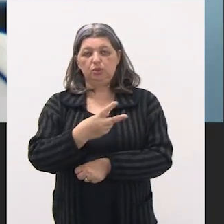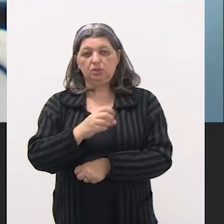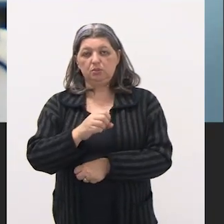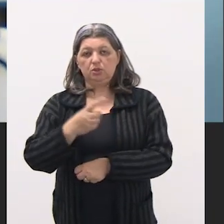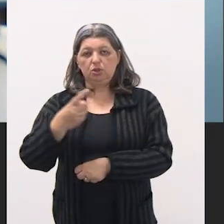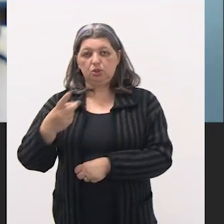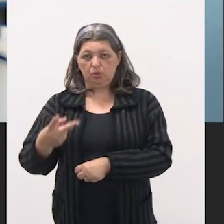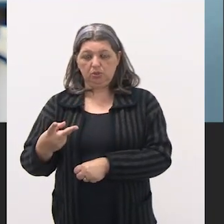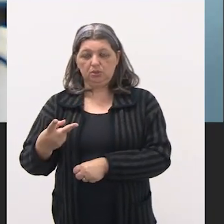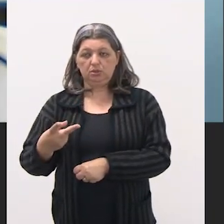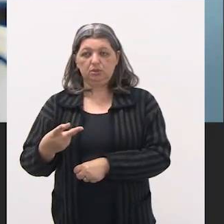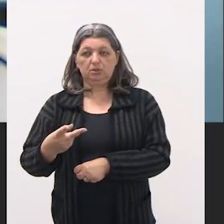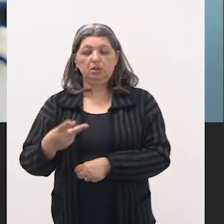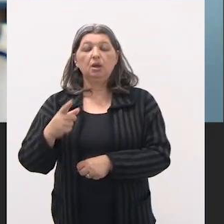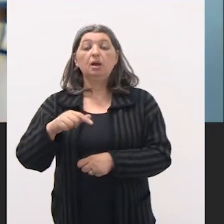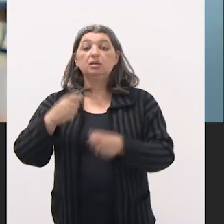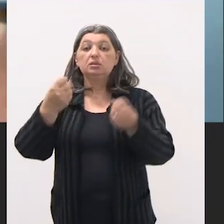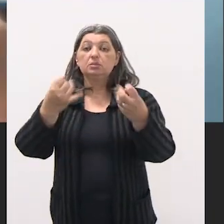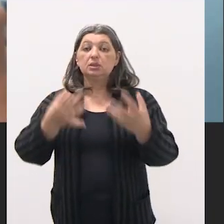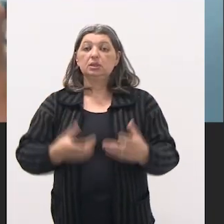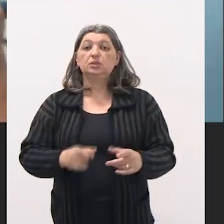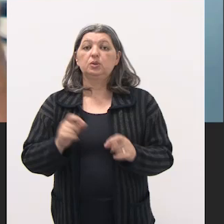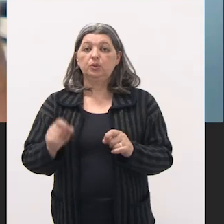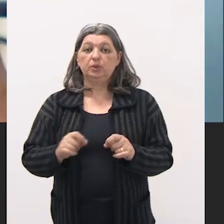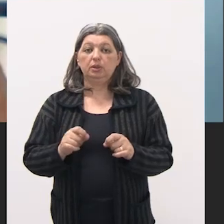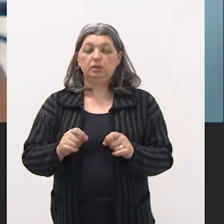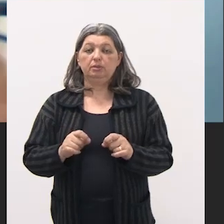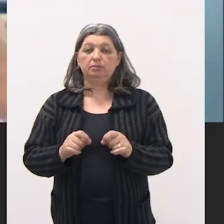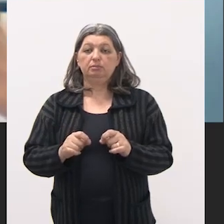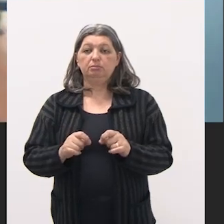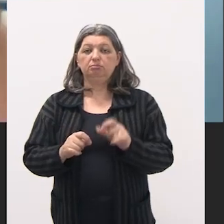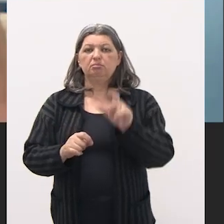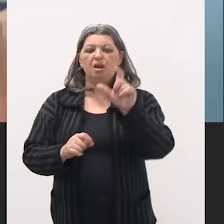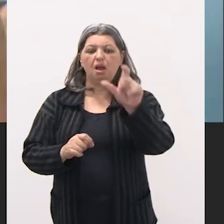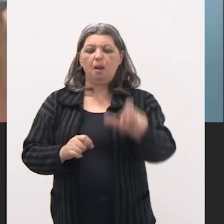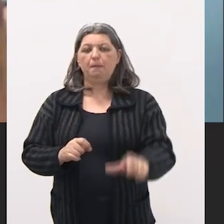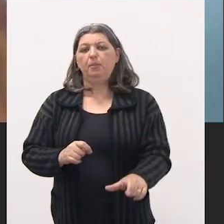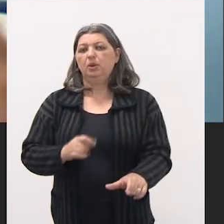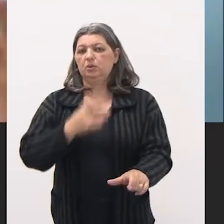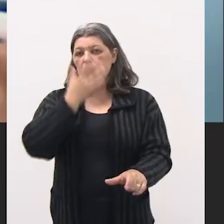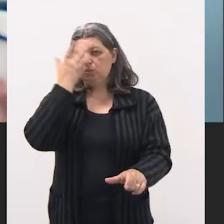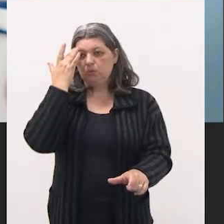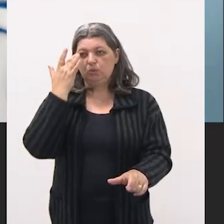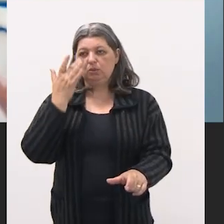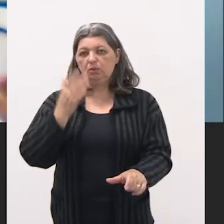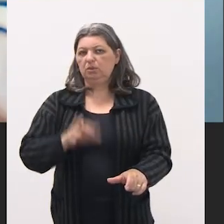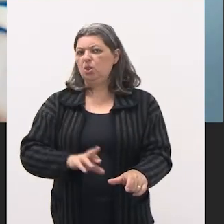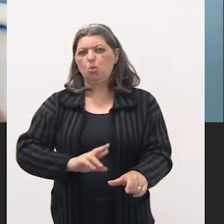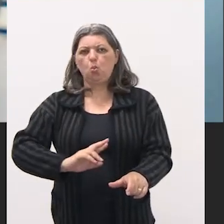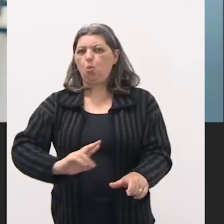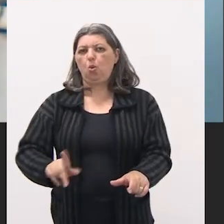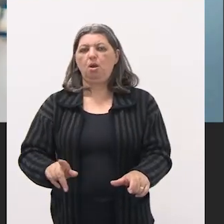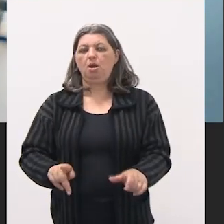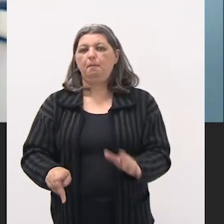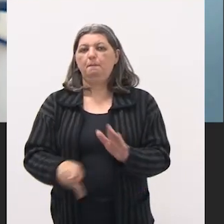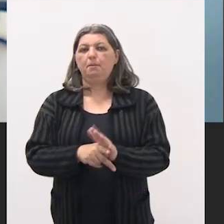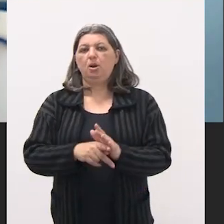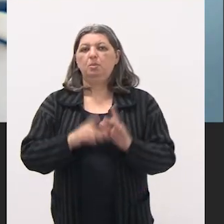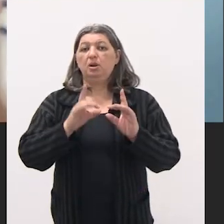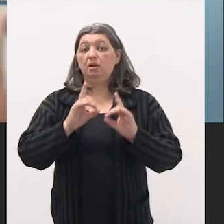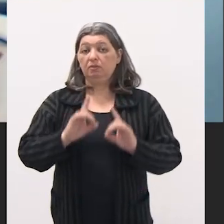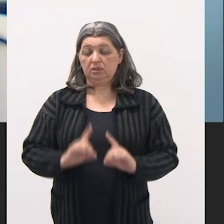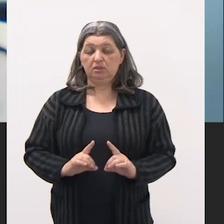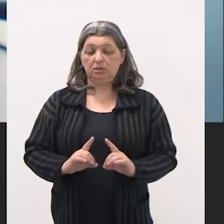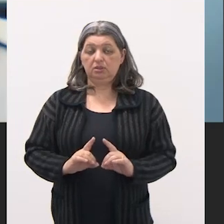definição, ela coloca que a pessoa, ela não é a deficiência, que a pessoa com